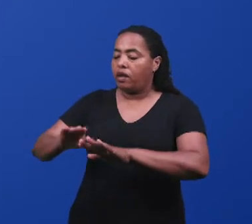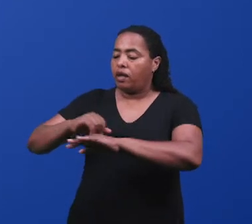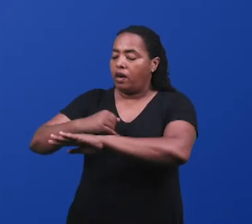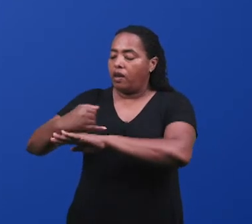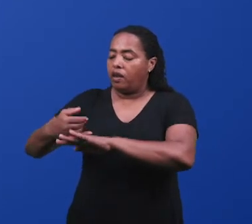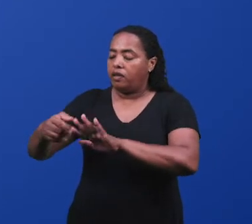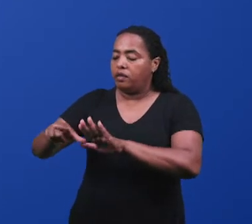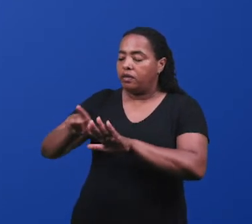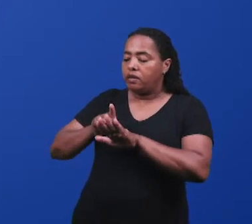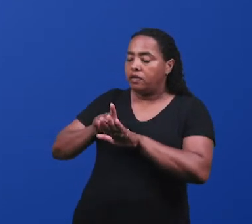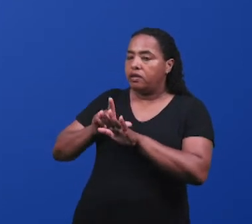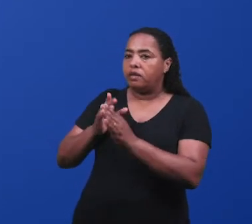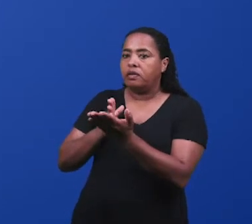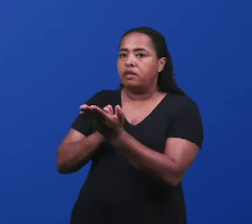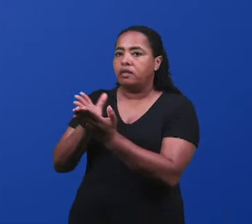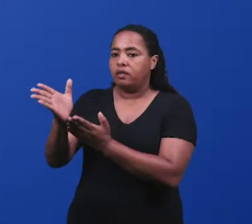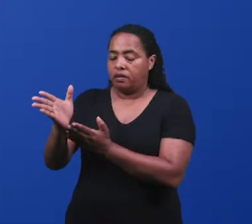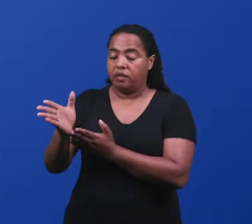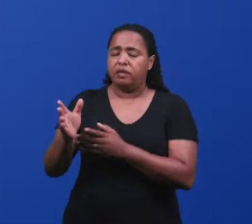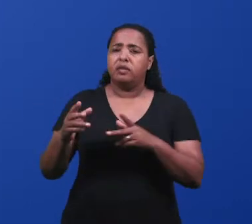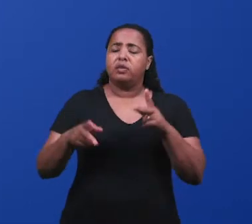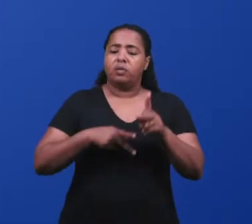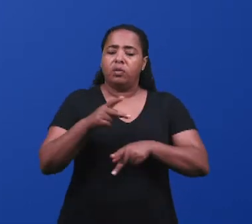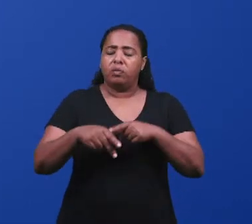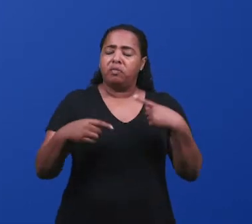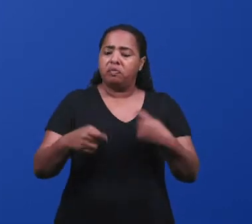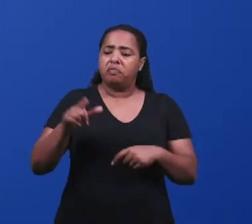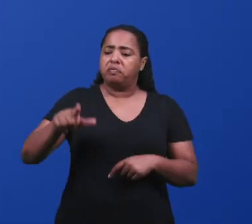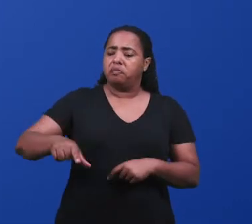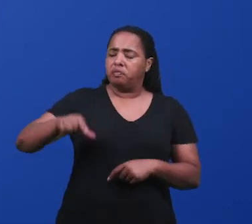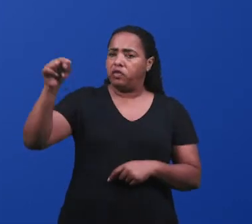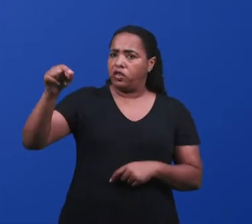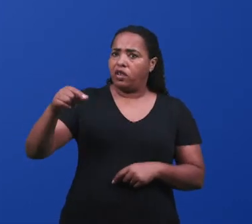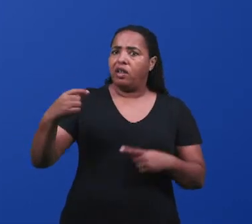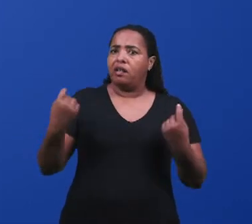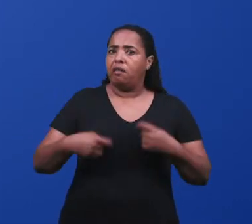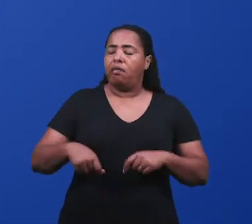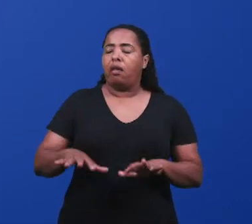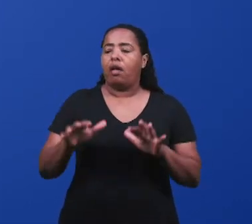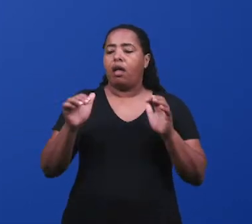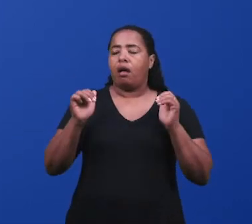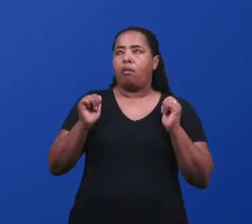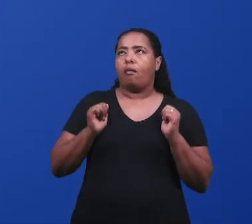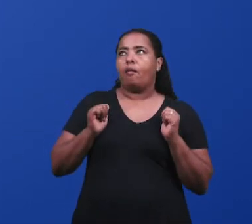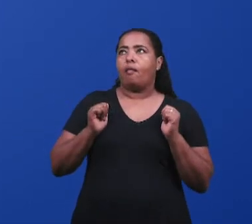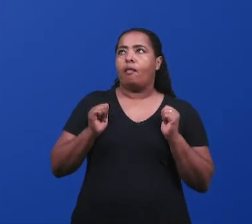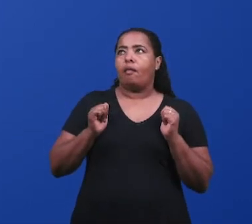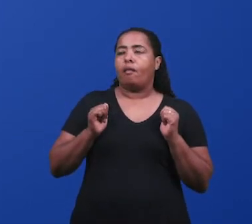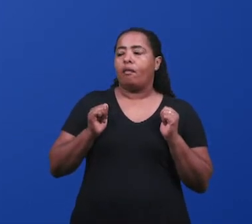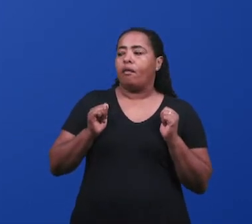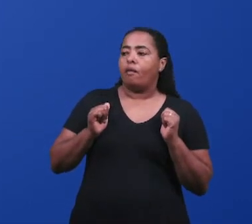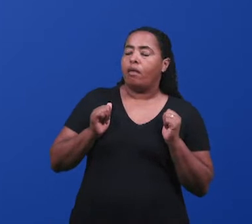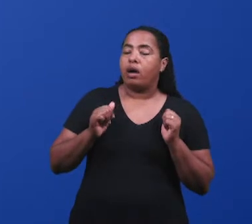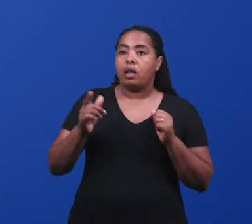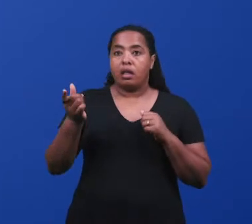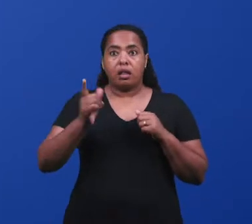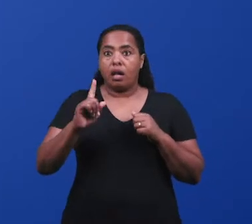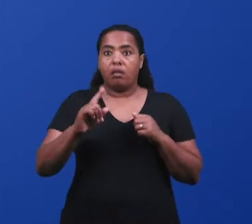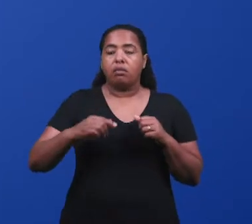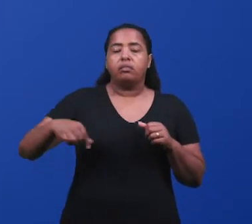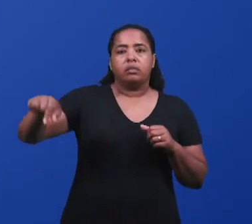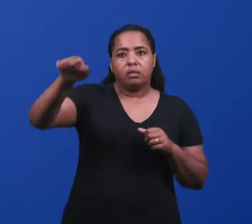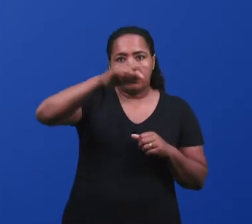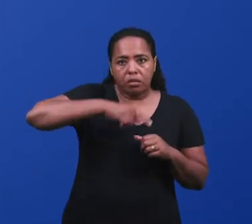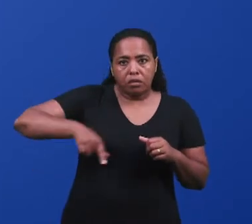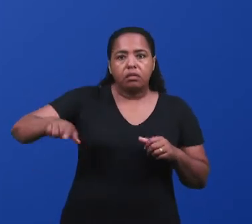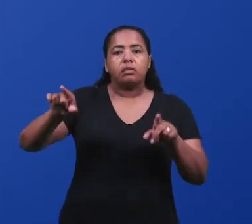passassem. O povo teve que tomar uma atitude, não podia ficar esperando, acomodado para poder ganhar a terra. A igreja nessa hora,